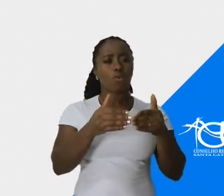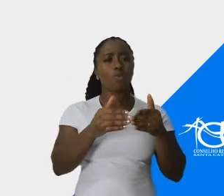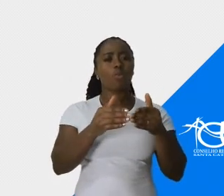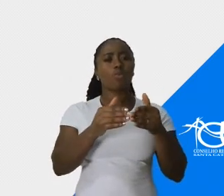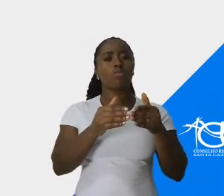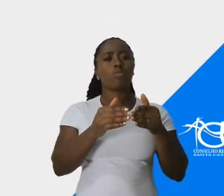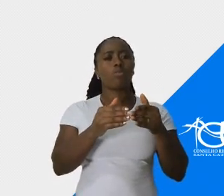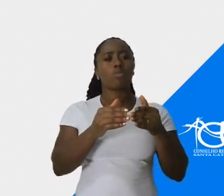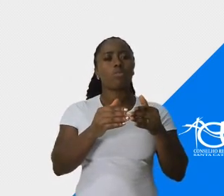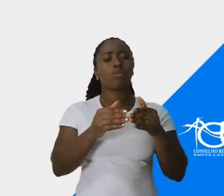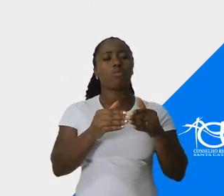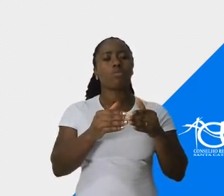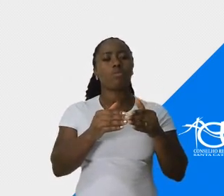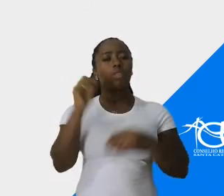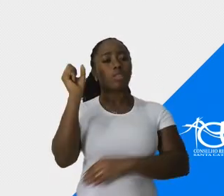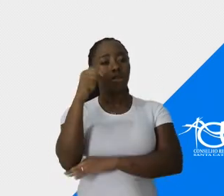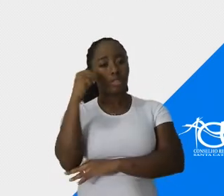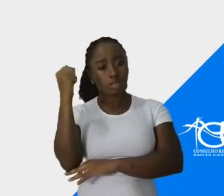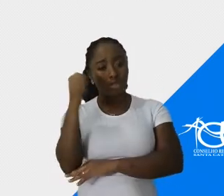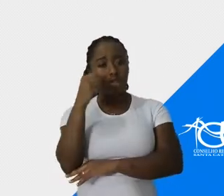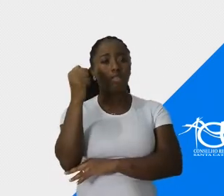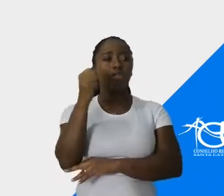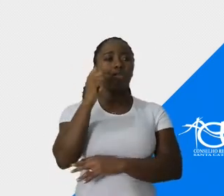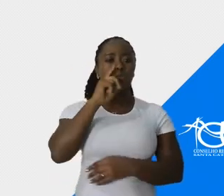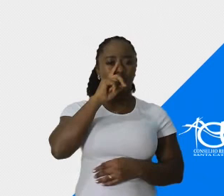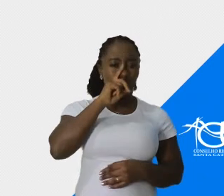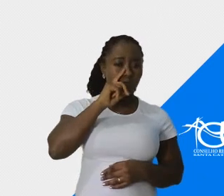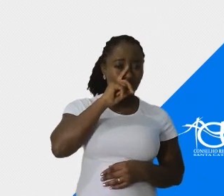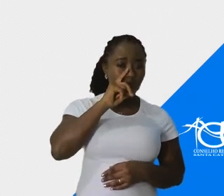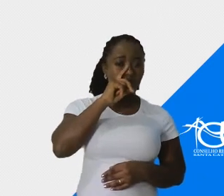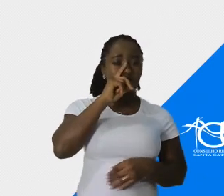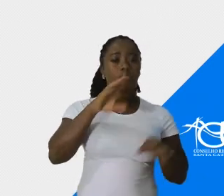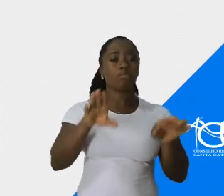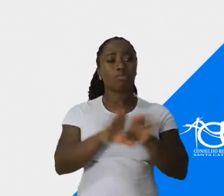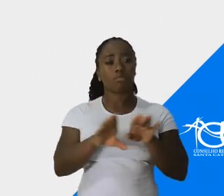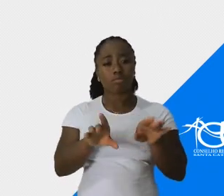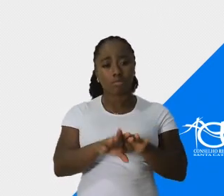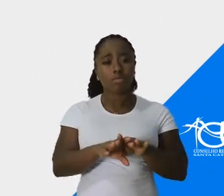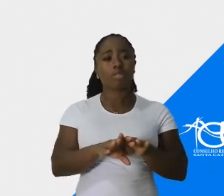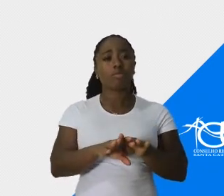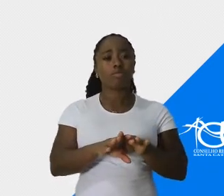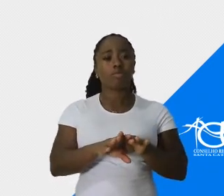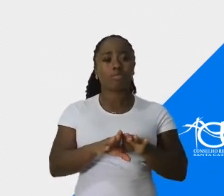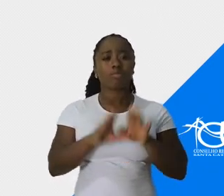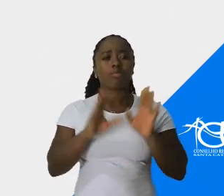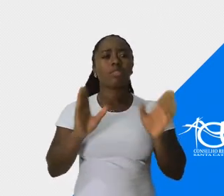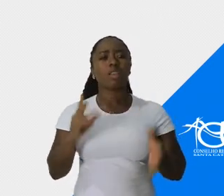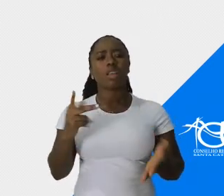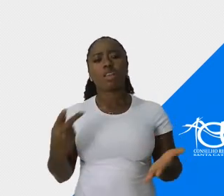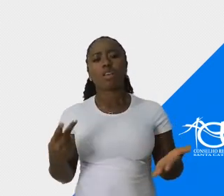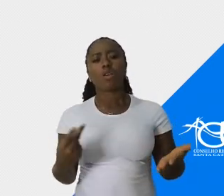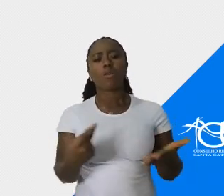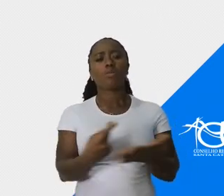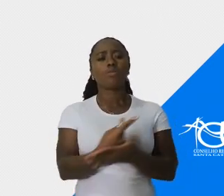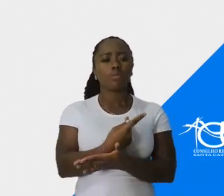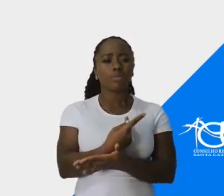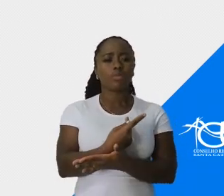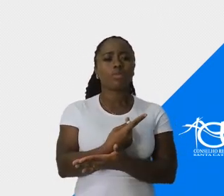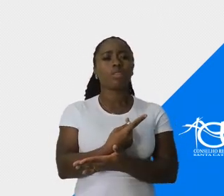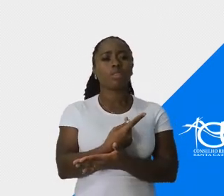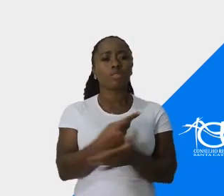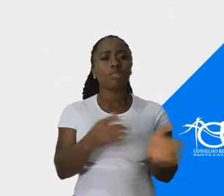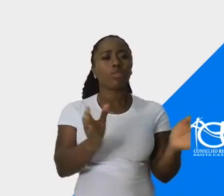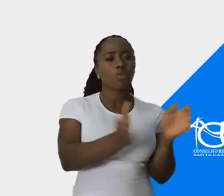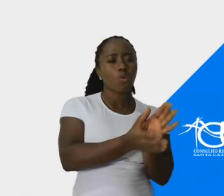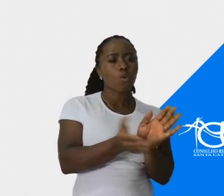de risco, que são mais prevalentes, mais ocorrem com mais frequência em determinados grupos de condutores e não